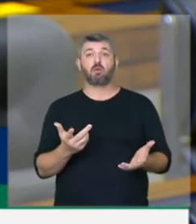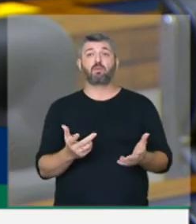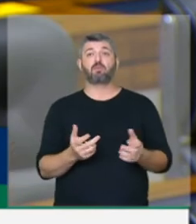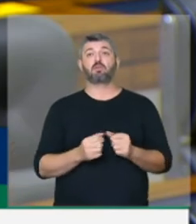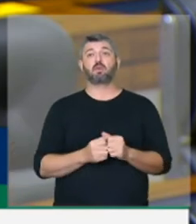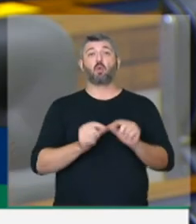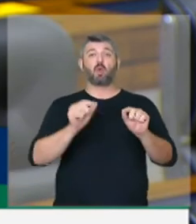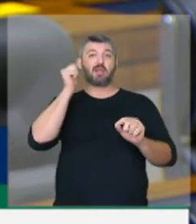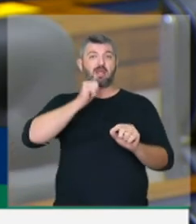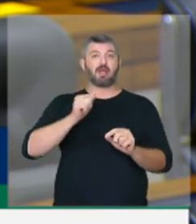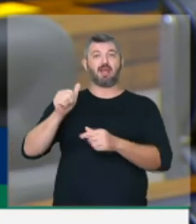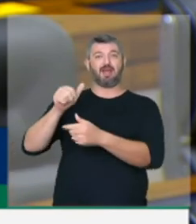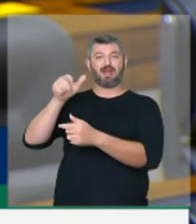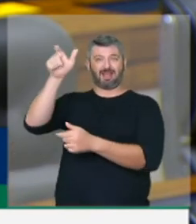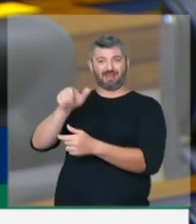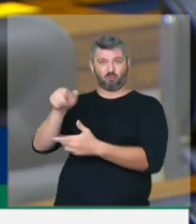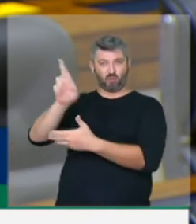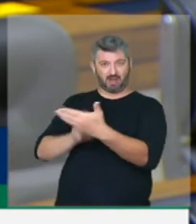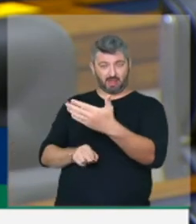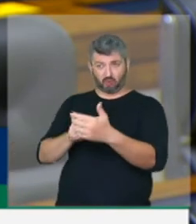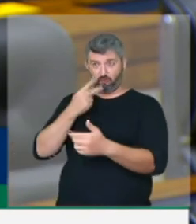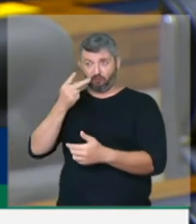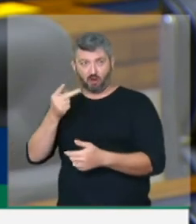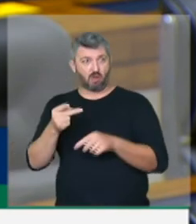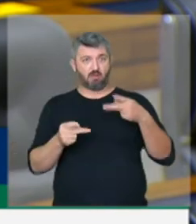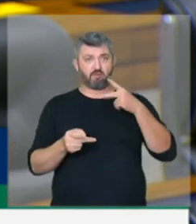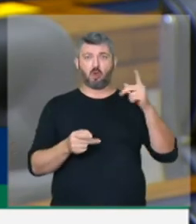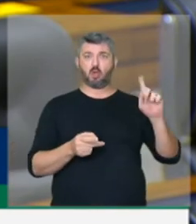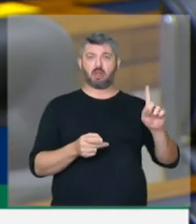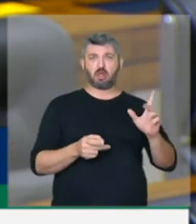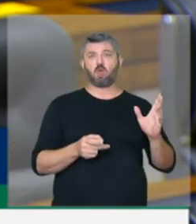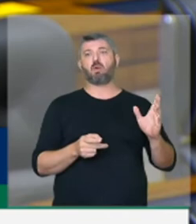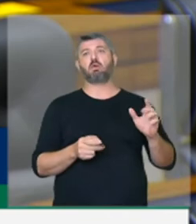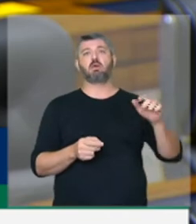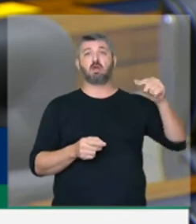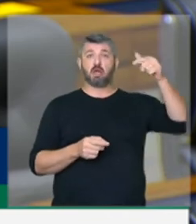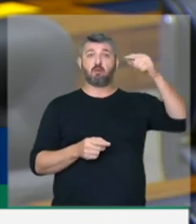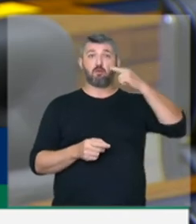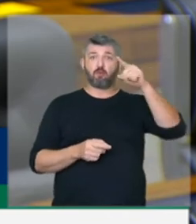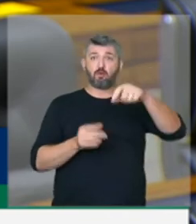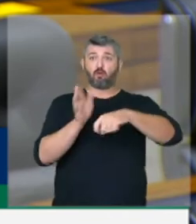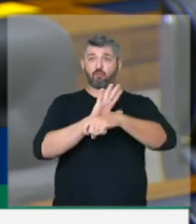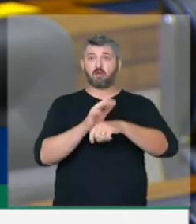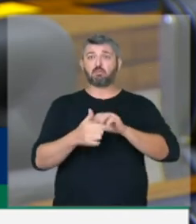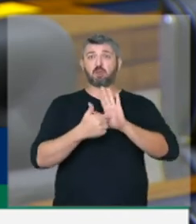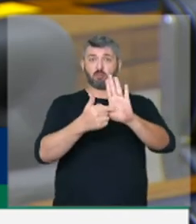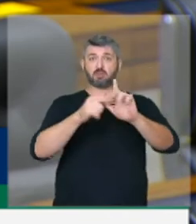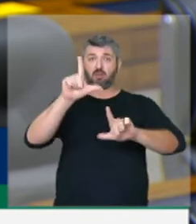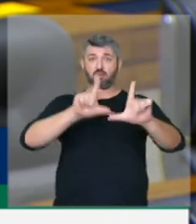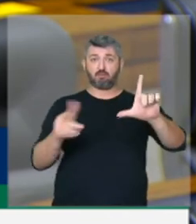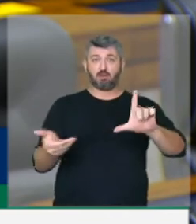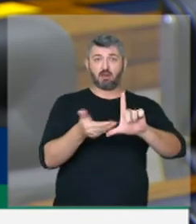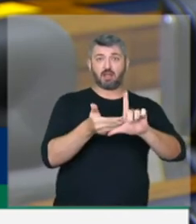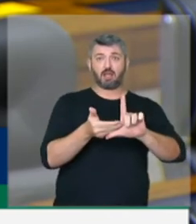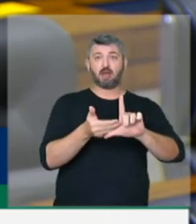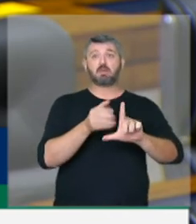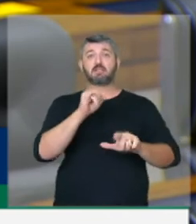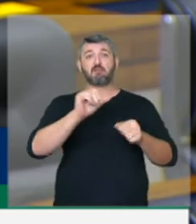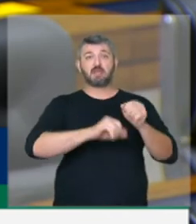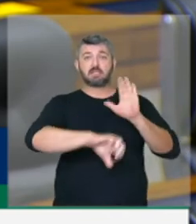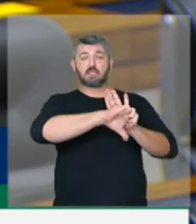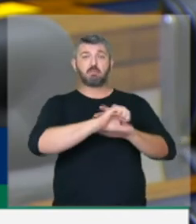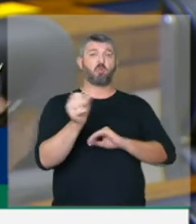pela relatora, ele repetindo aqui para o Brasil, na TV Câmara, os crimes que ele